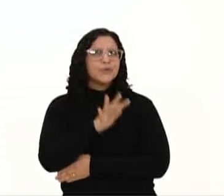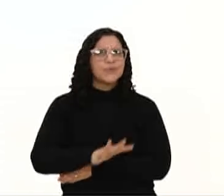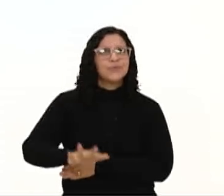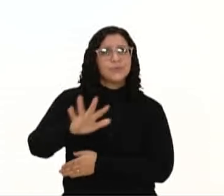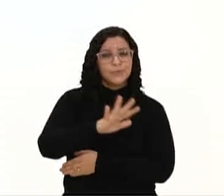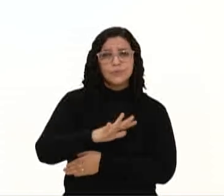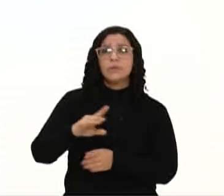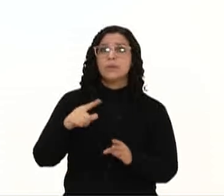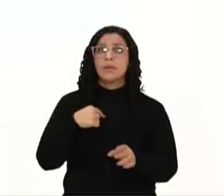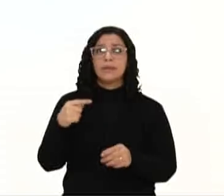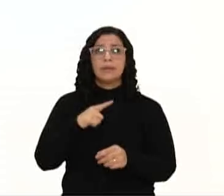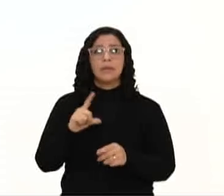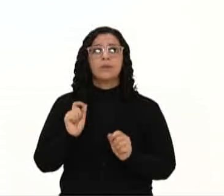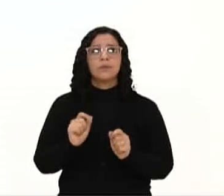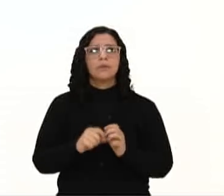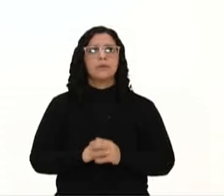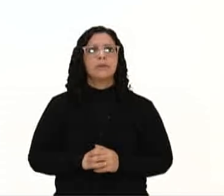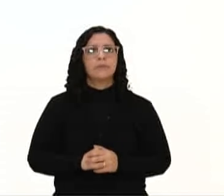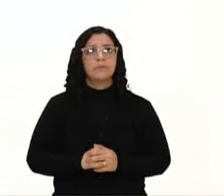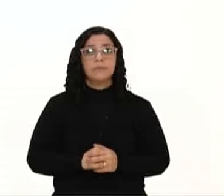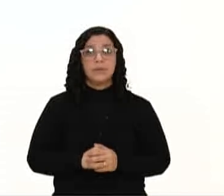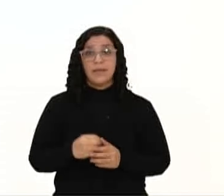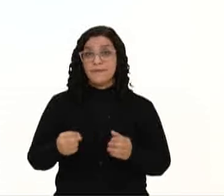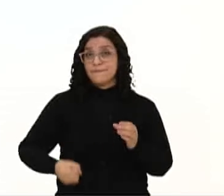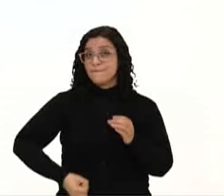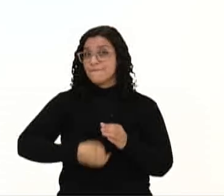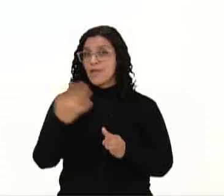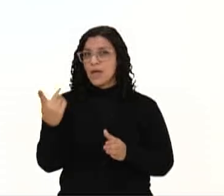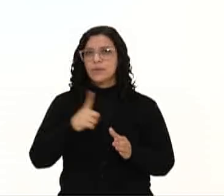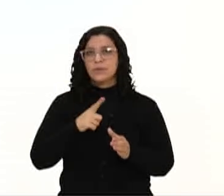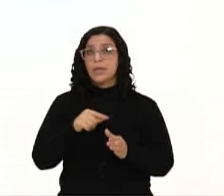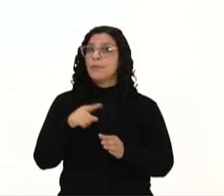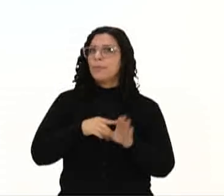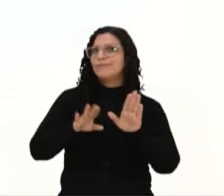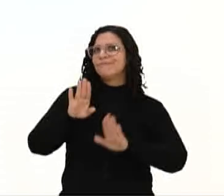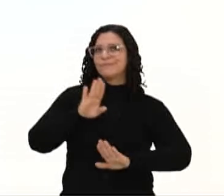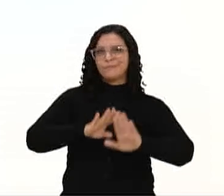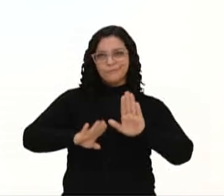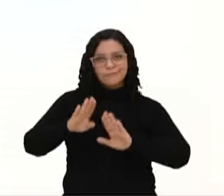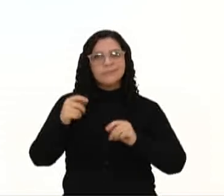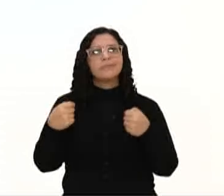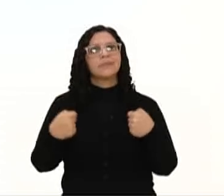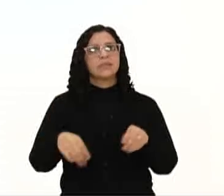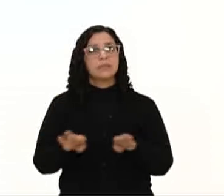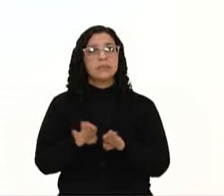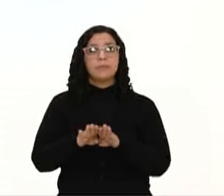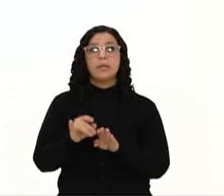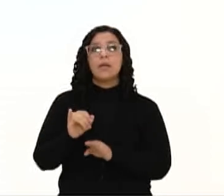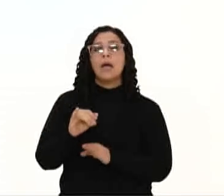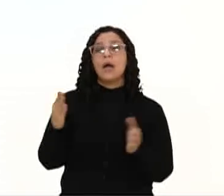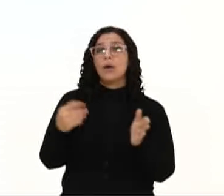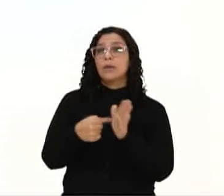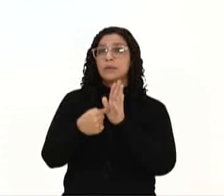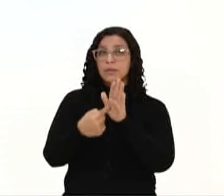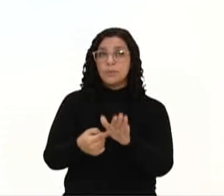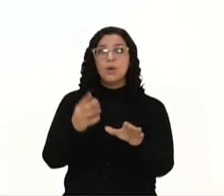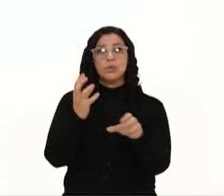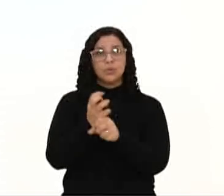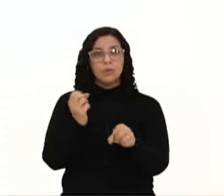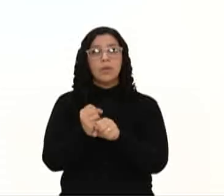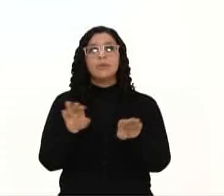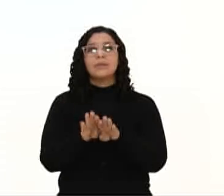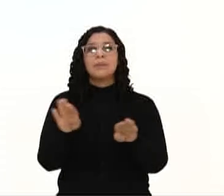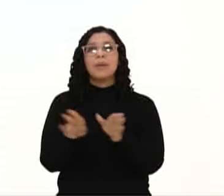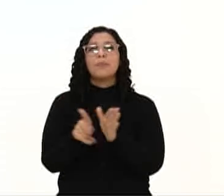nós vamos ter muitos deles com riscos, né? Os dados divulgados em relação